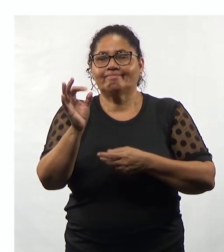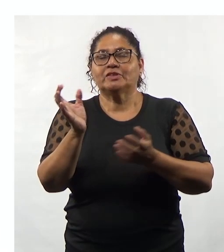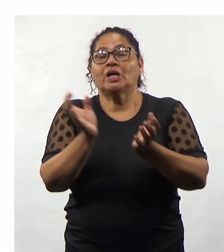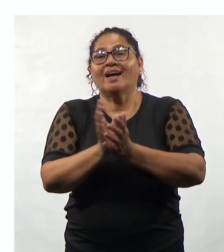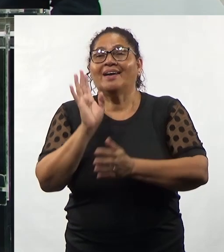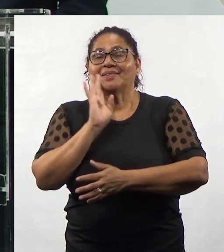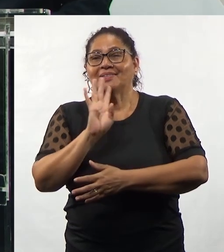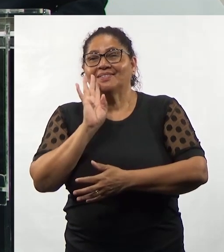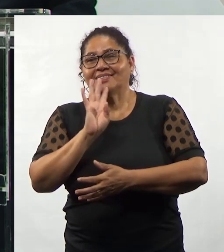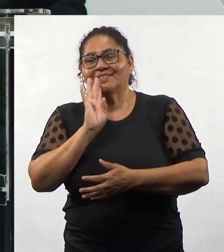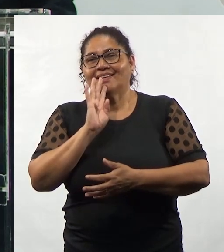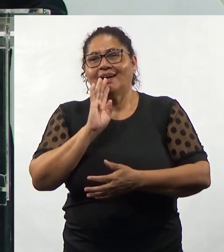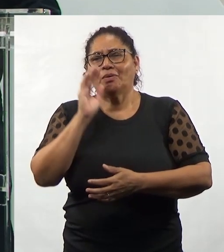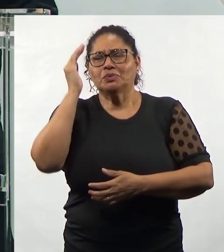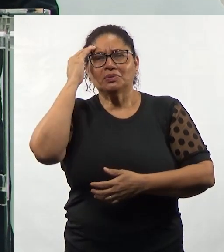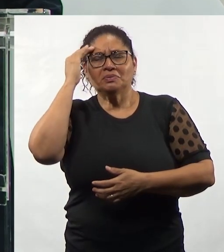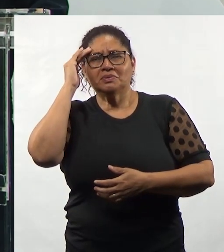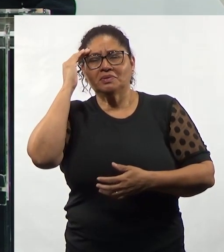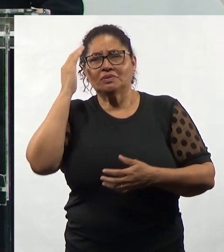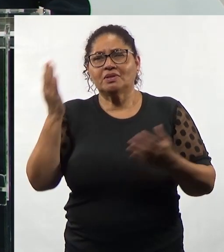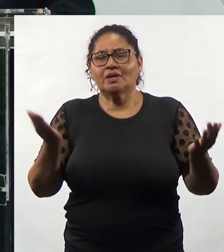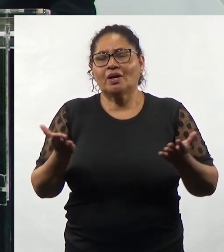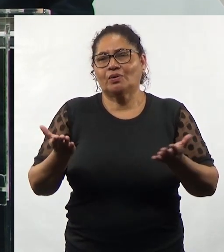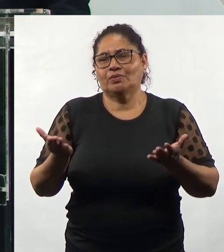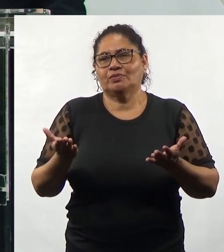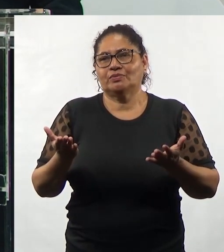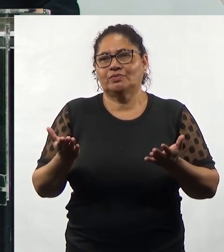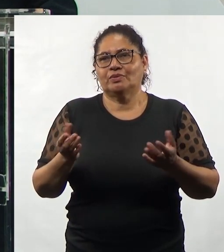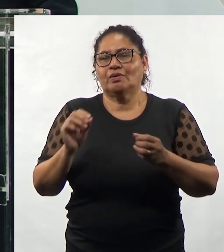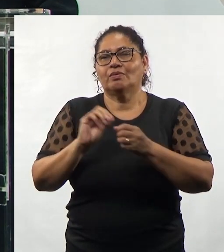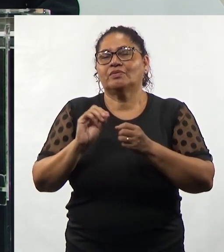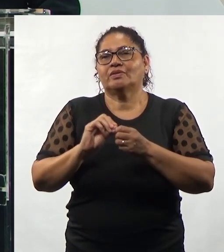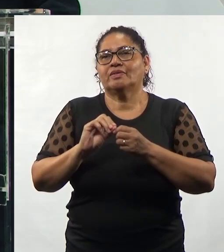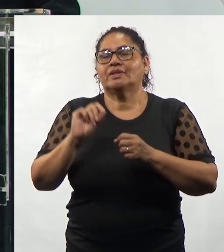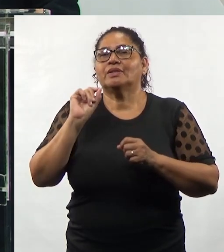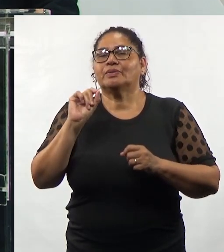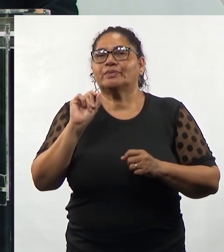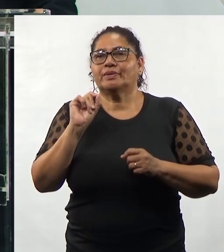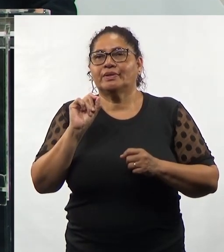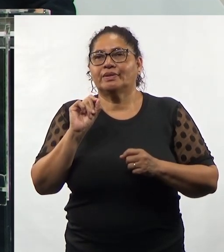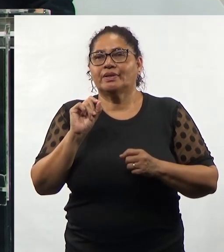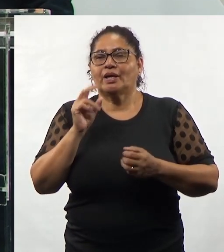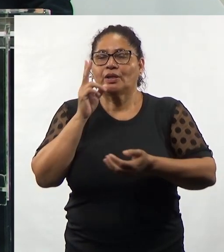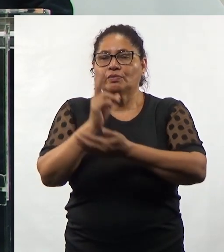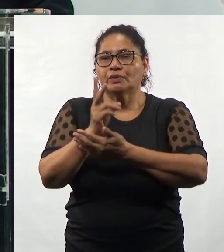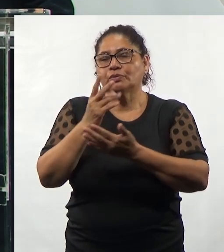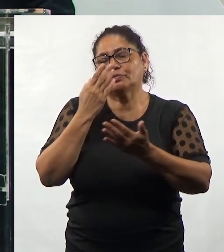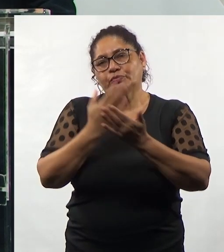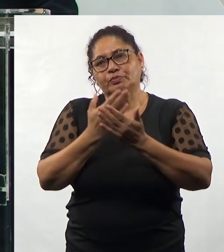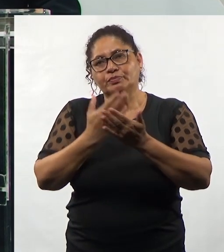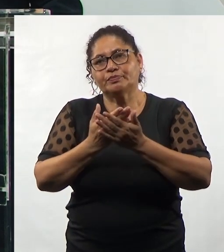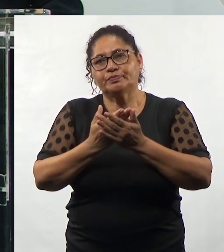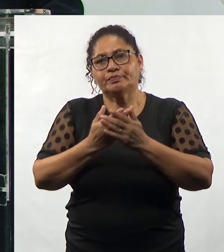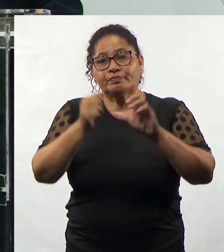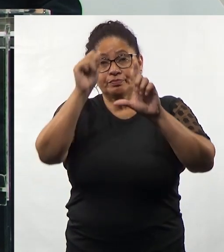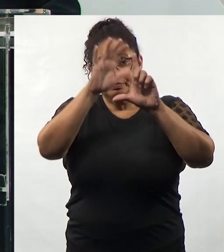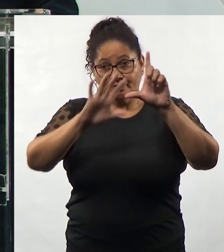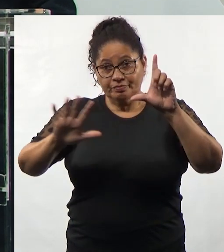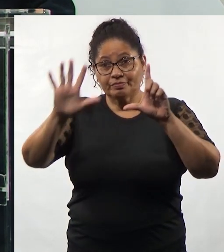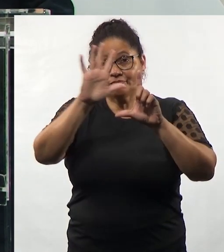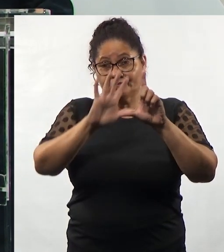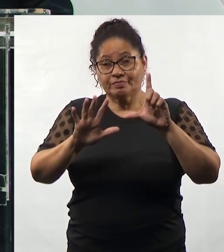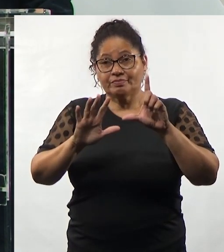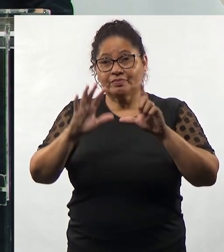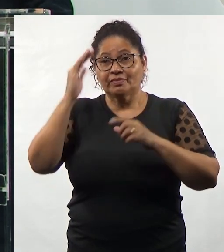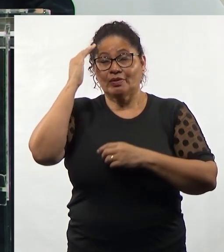não entendi direito agora, hein, professor? Como que a gente vai fazer? Isso aí a gente vai continuar estudando lá no ambiente virtual de aprendizagem.